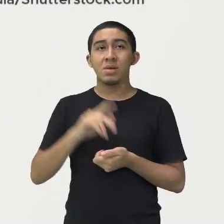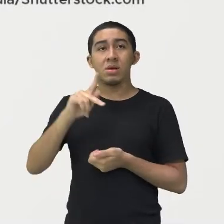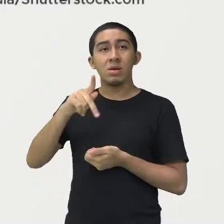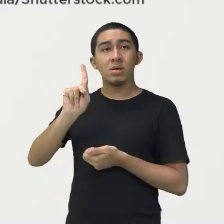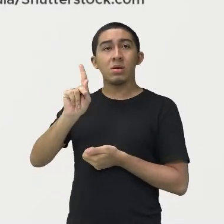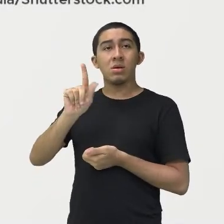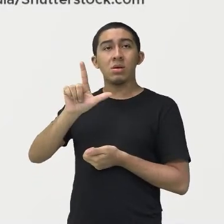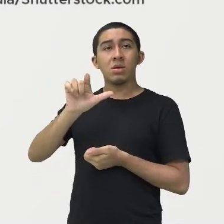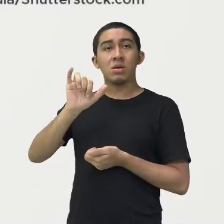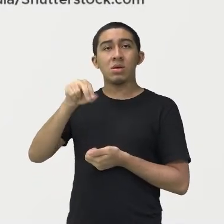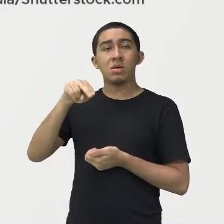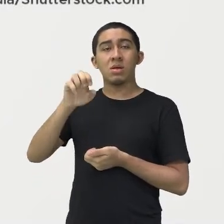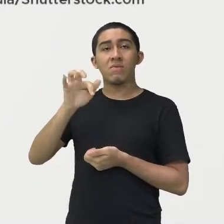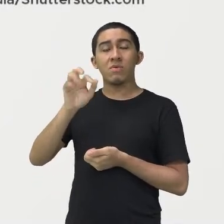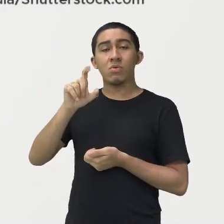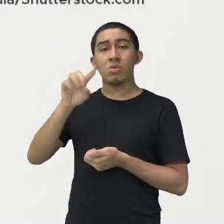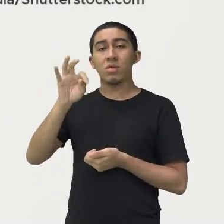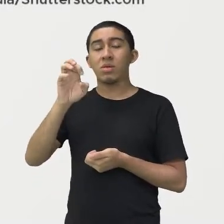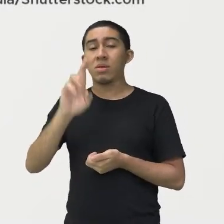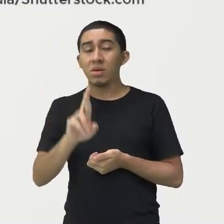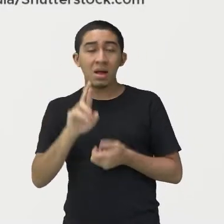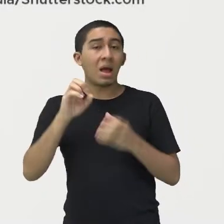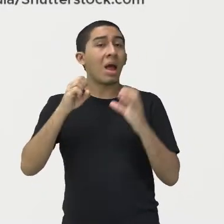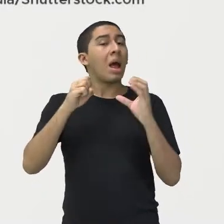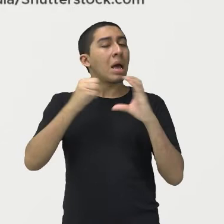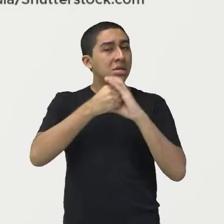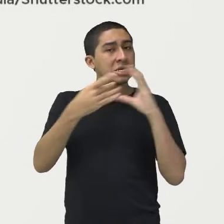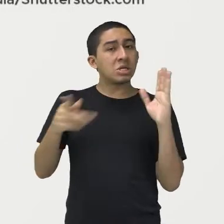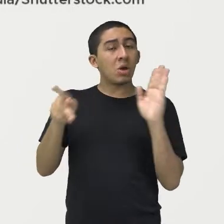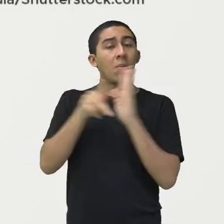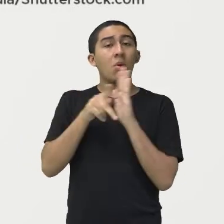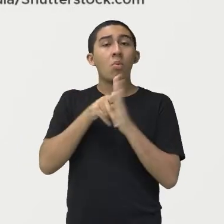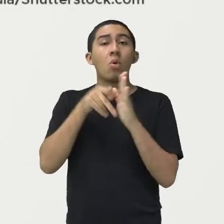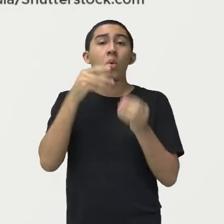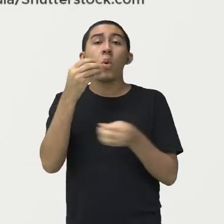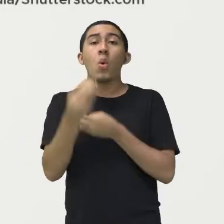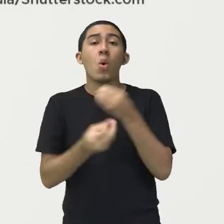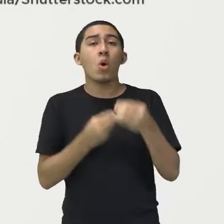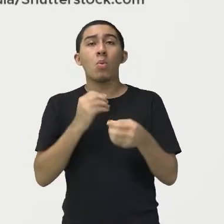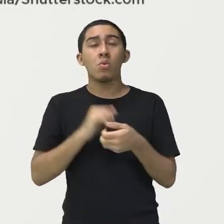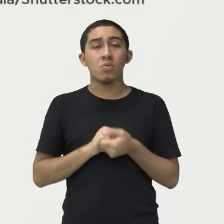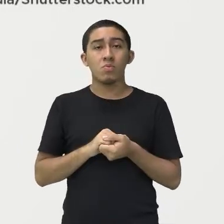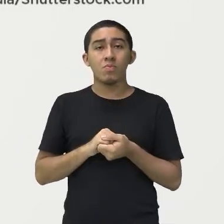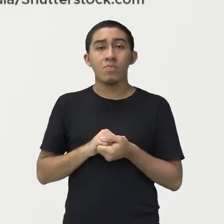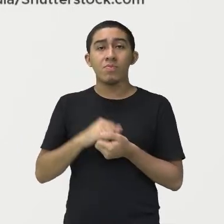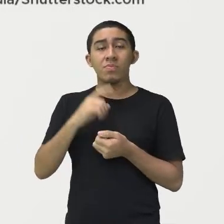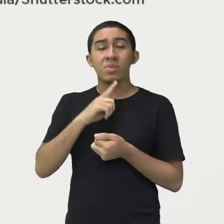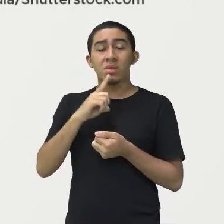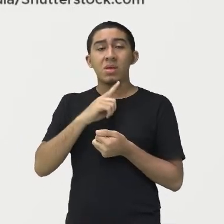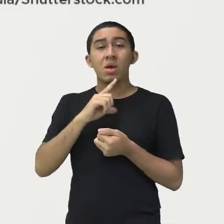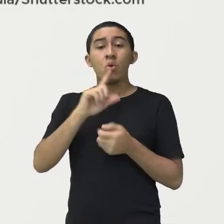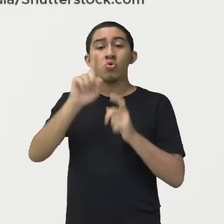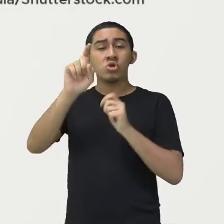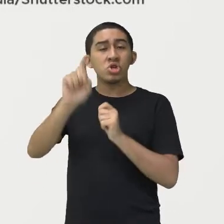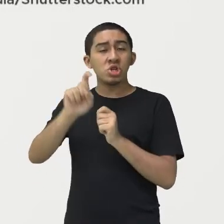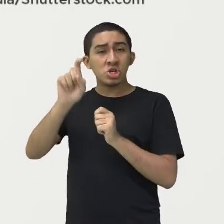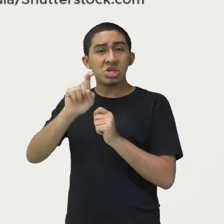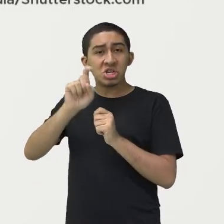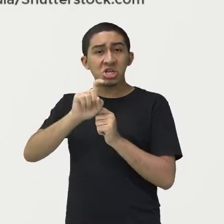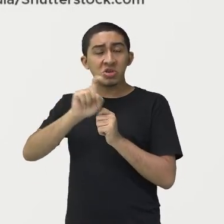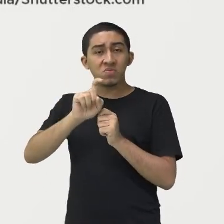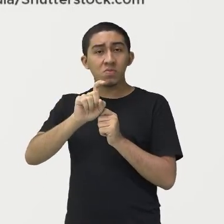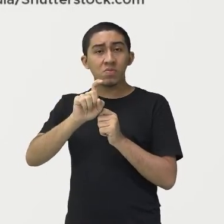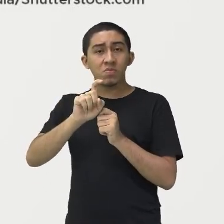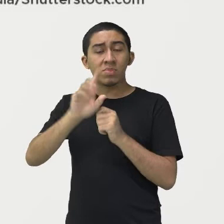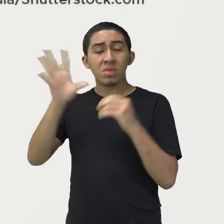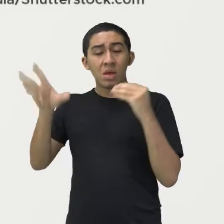condição genética caracterizada pela presença de uma cópia extra do cromossomo X em